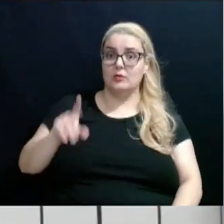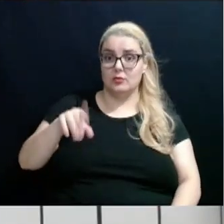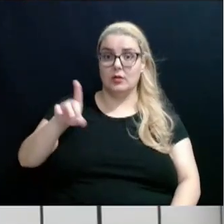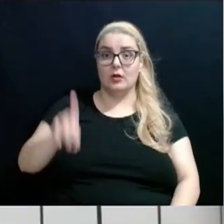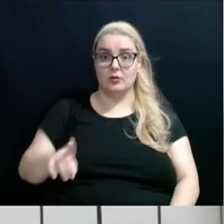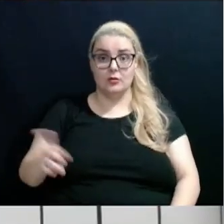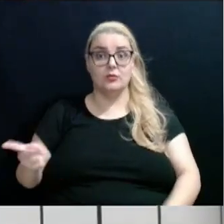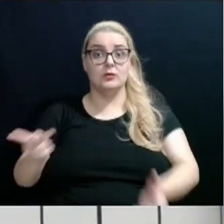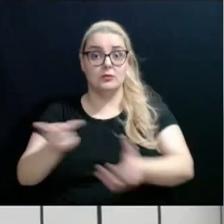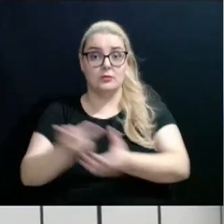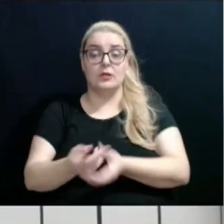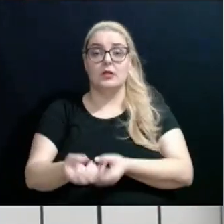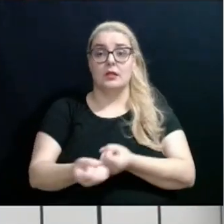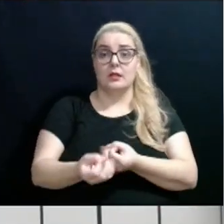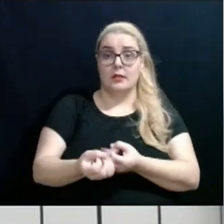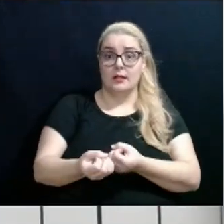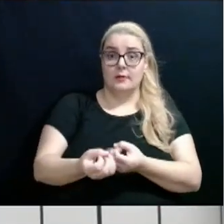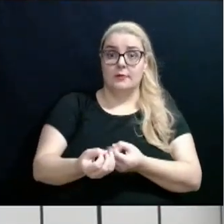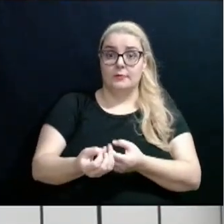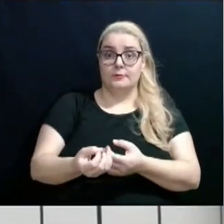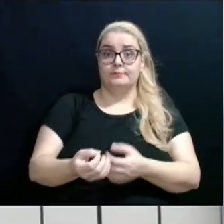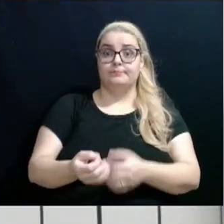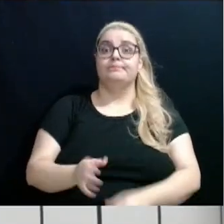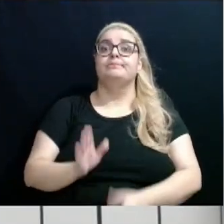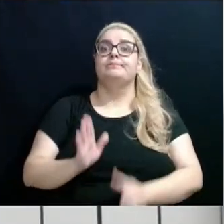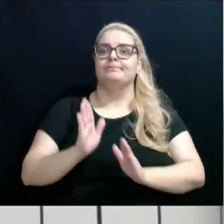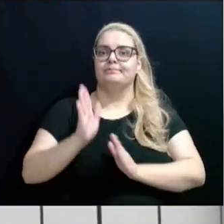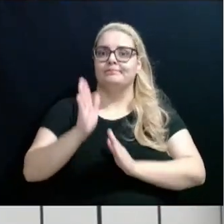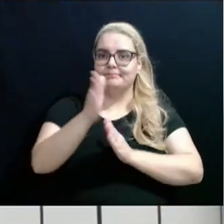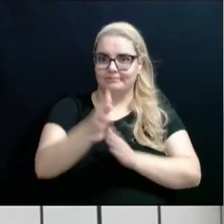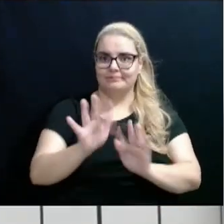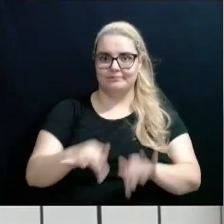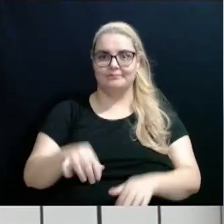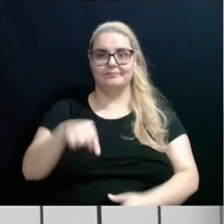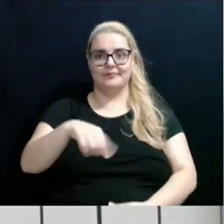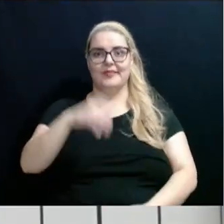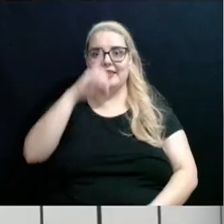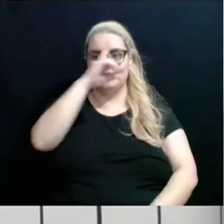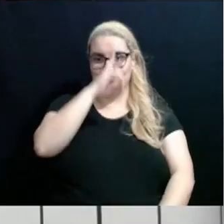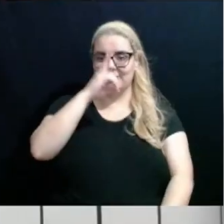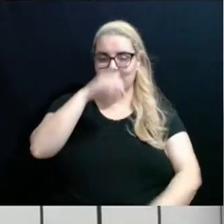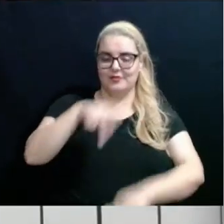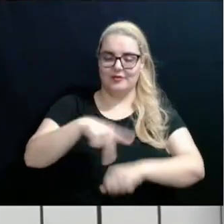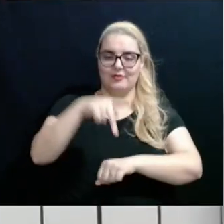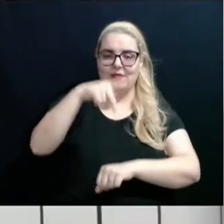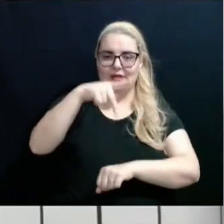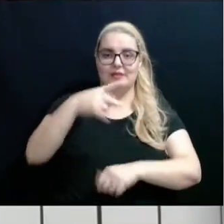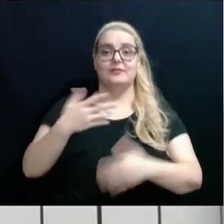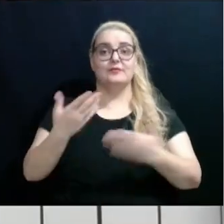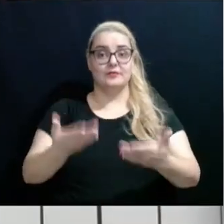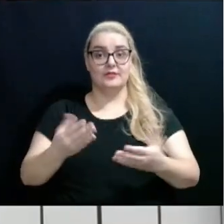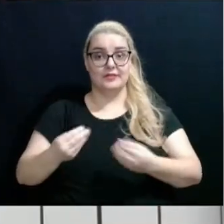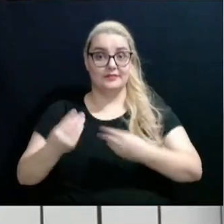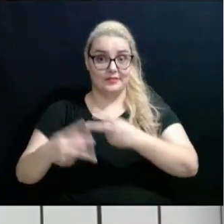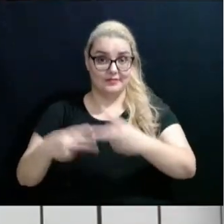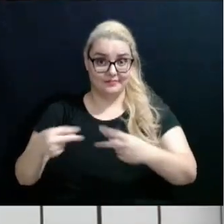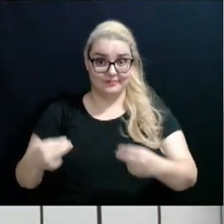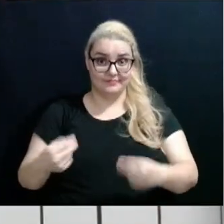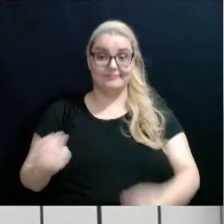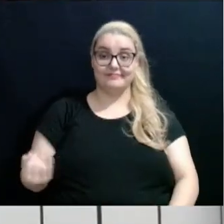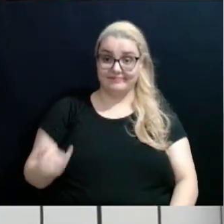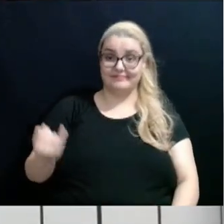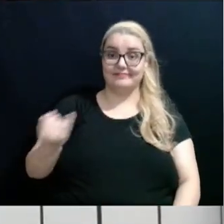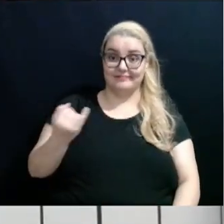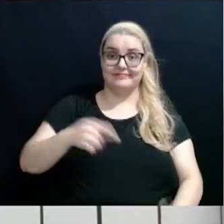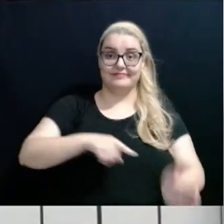pelas informações. Reta final, Páscoa neste domingo, então você que vai presentear alguém, importante, né, pesquisar